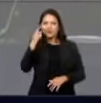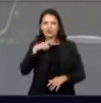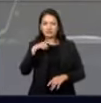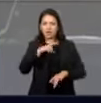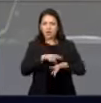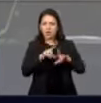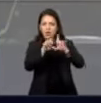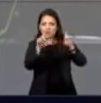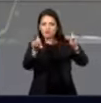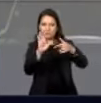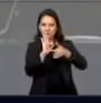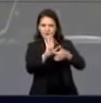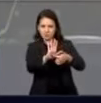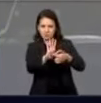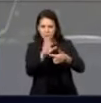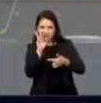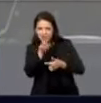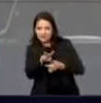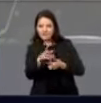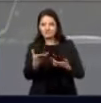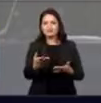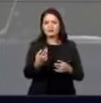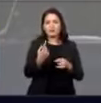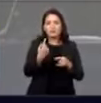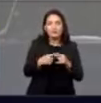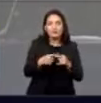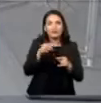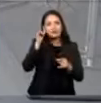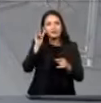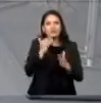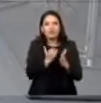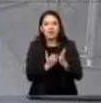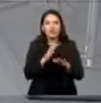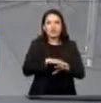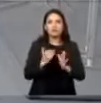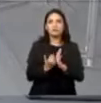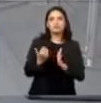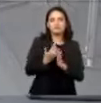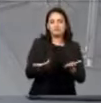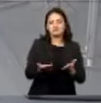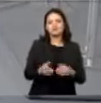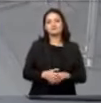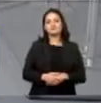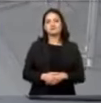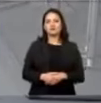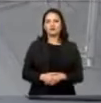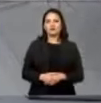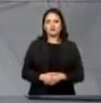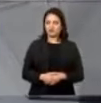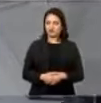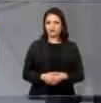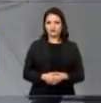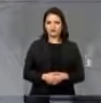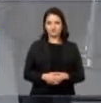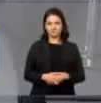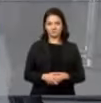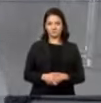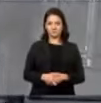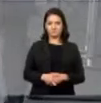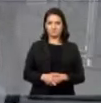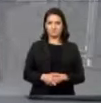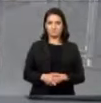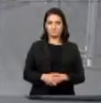ali também, no final, para que não haja nenhuma dificuldade. Mas, Vossa Excelência, está com a palavra. Está ótimo. Obrigado, ministra.